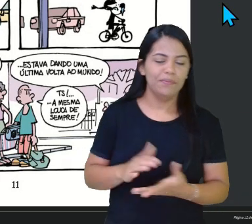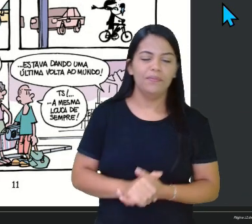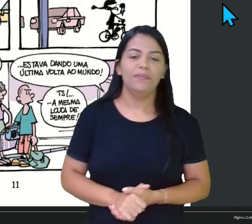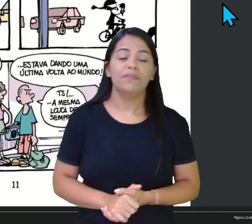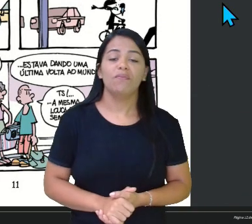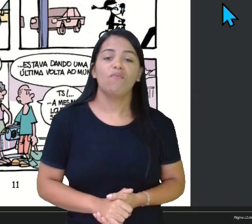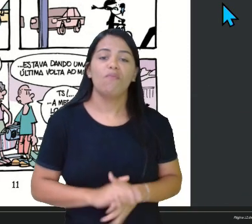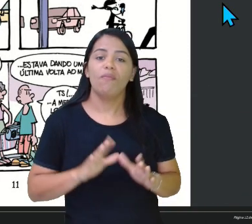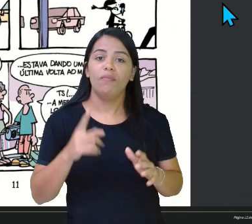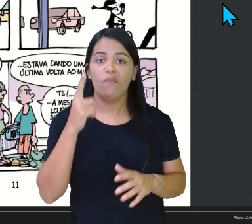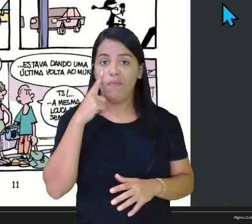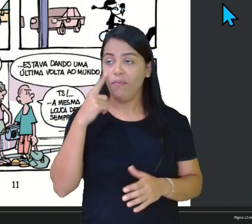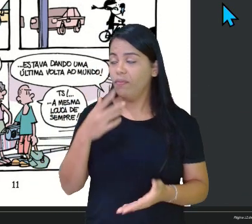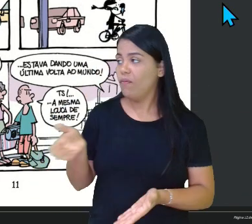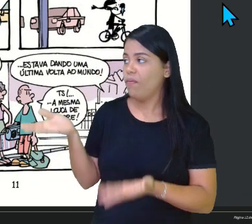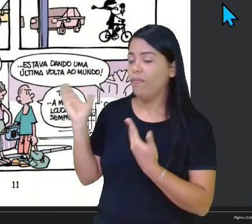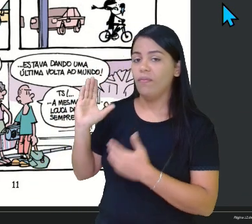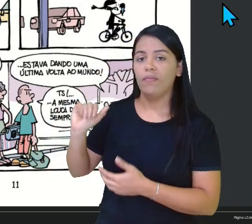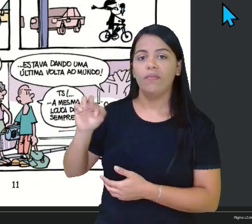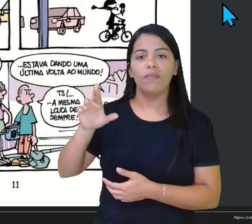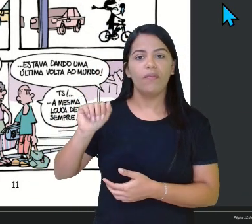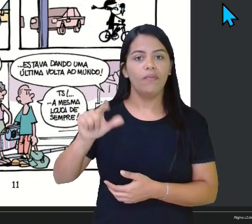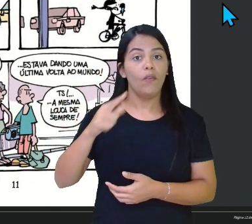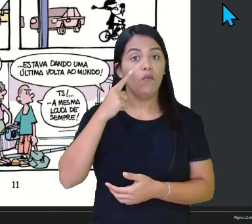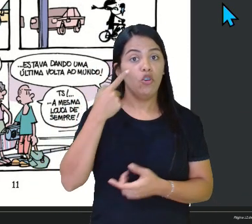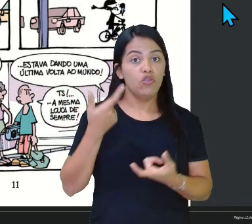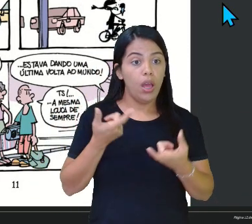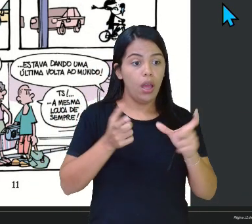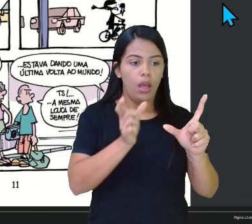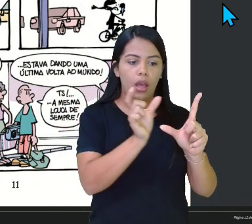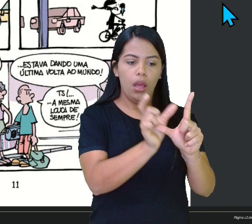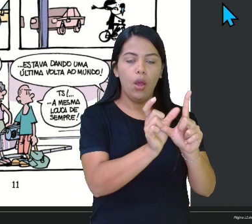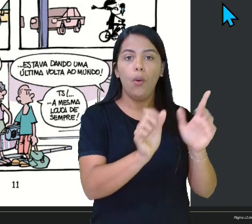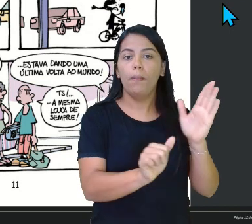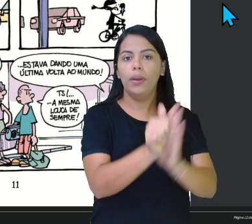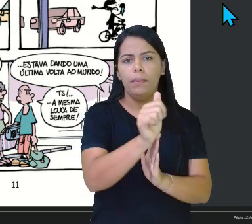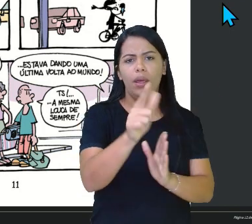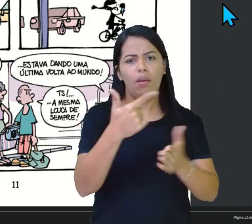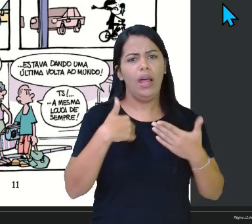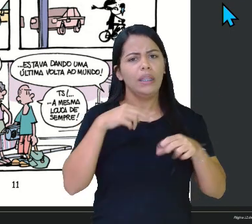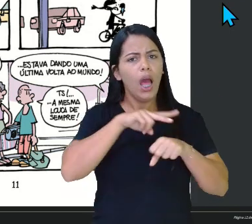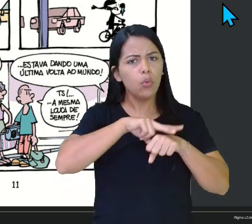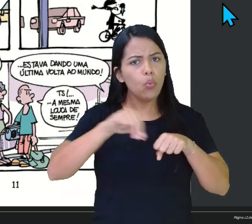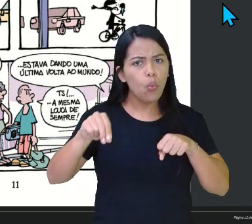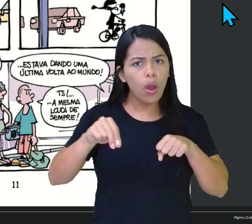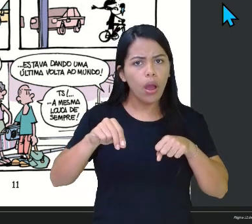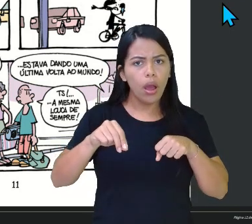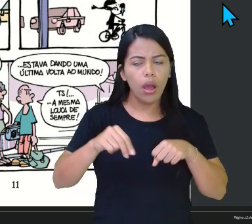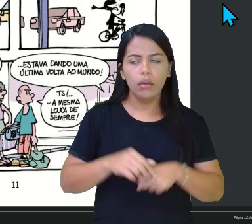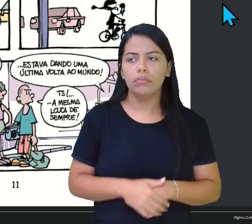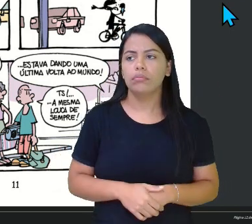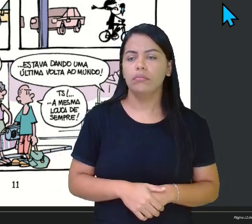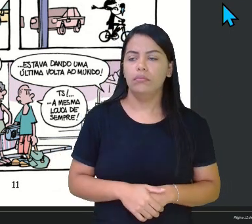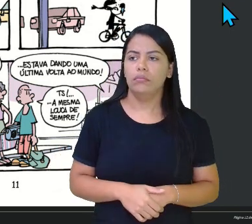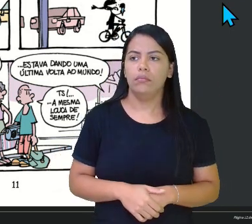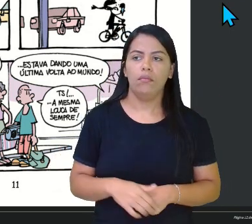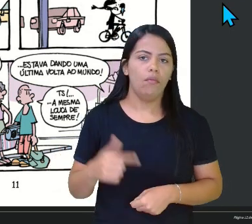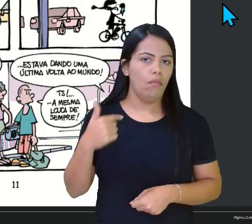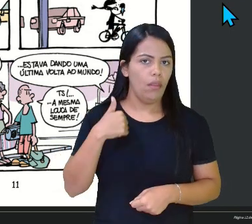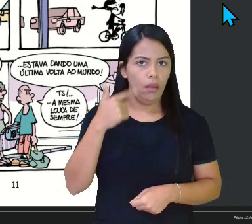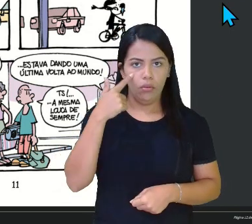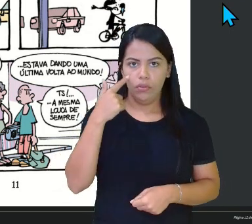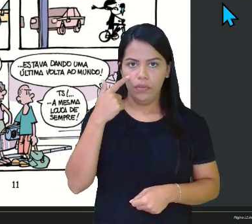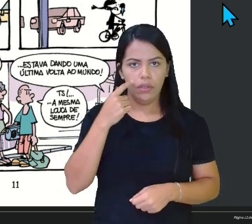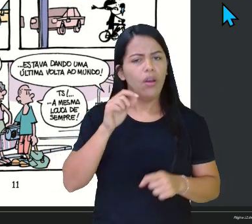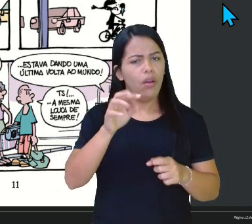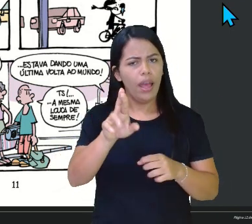brincar na rua, vocês perceberam, Carol, né? Observa aí o primeiro quadrinho, gente. Ela tá pelada, gente? Responda aí pra mim no chat. Eu, pelo menos, estou